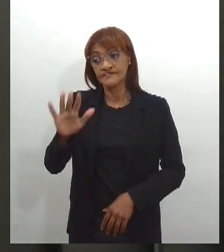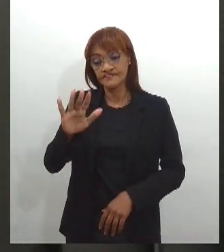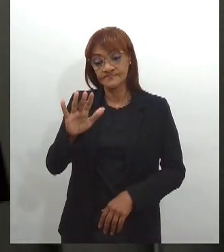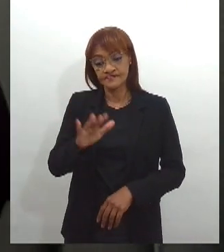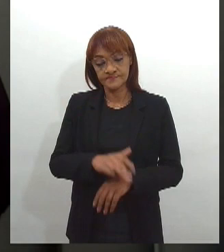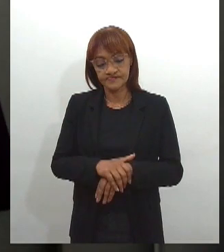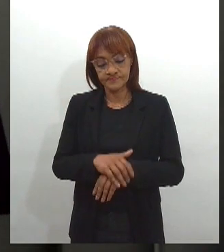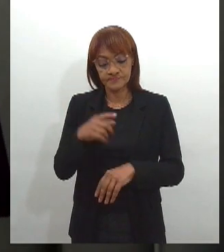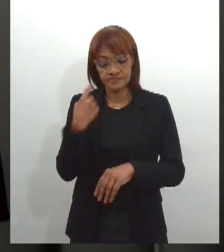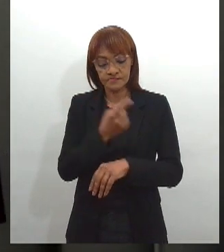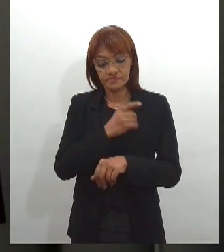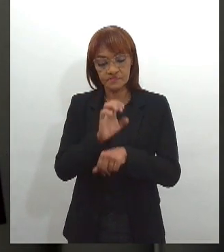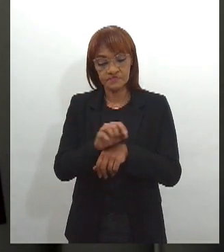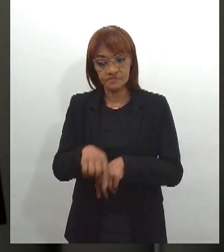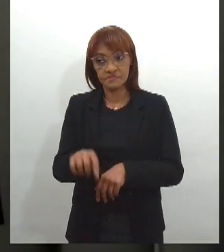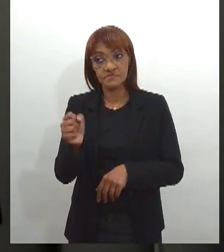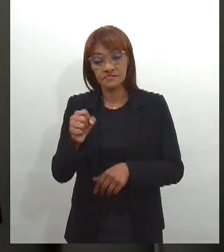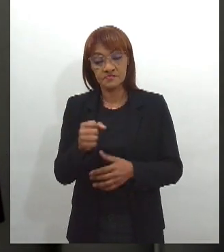de Sergipe?